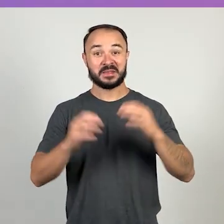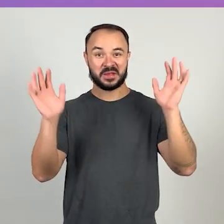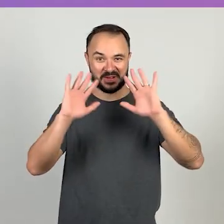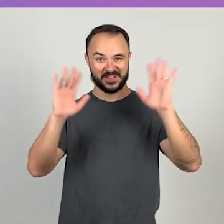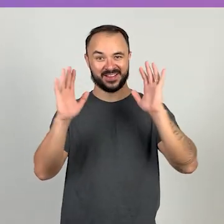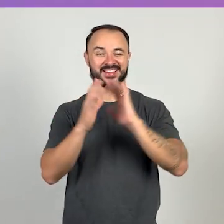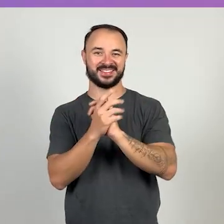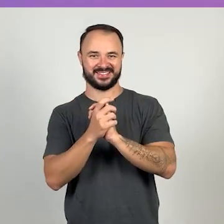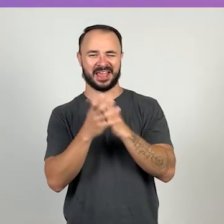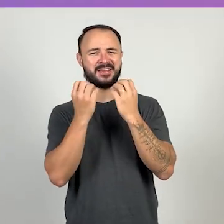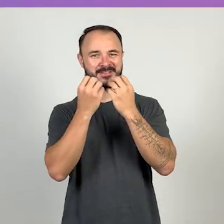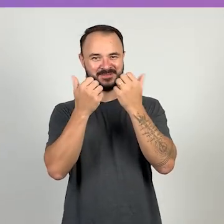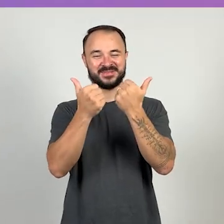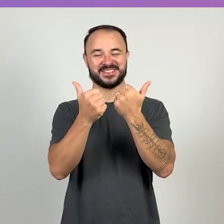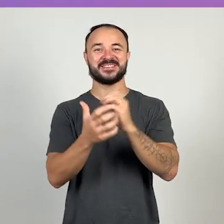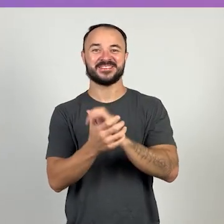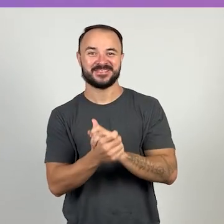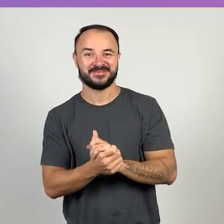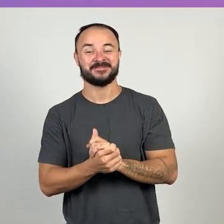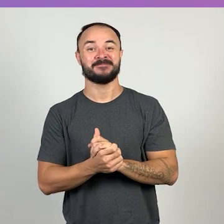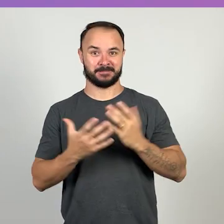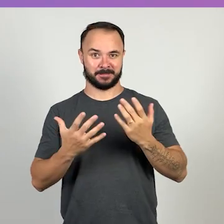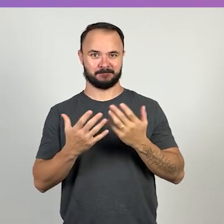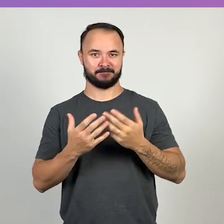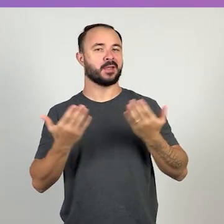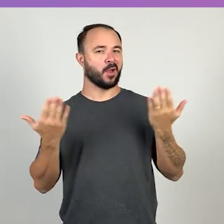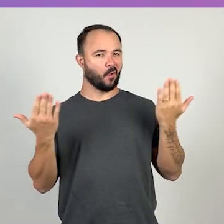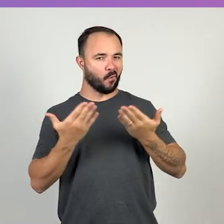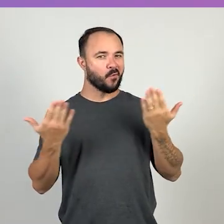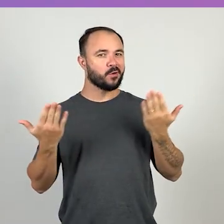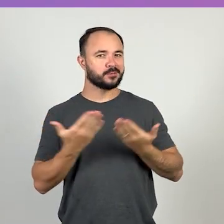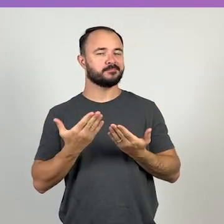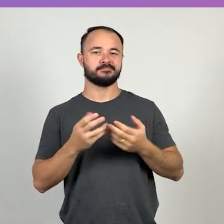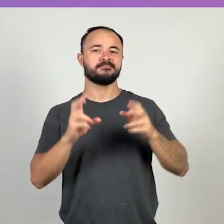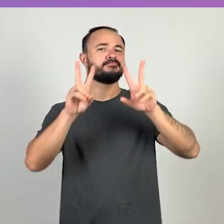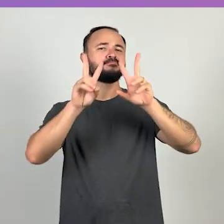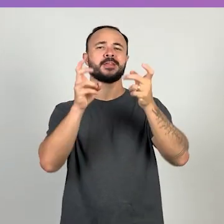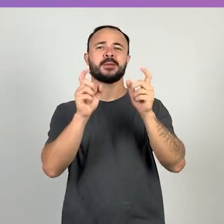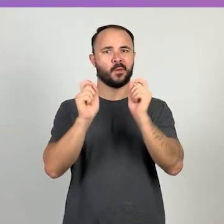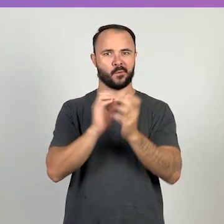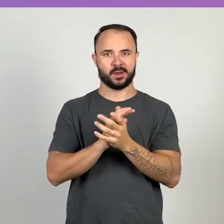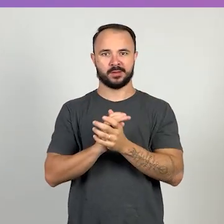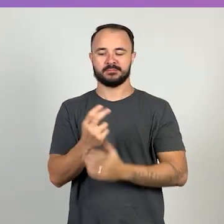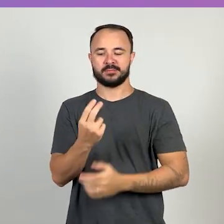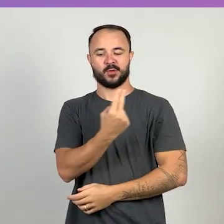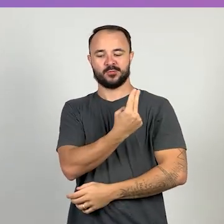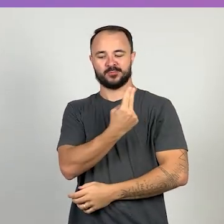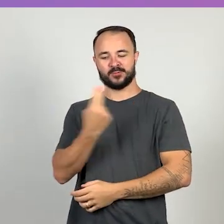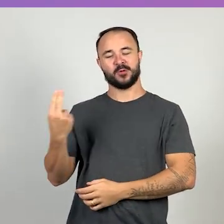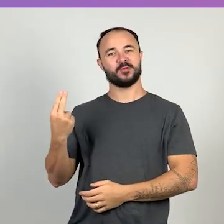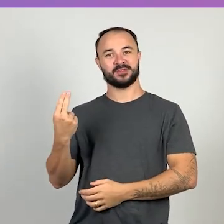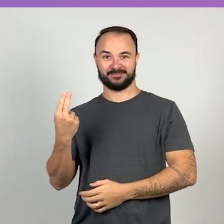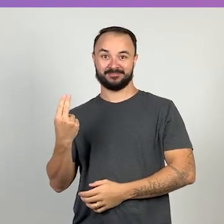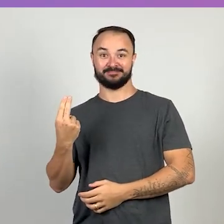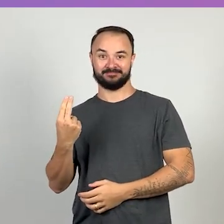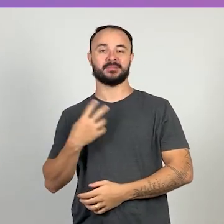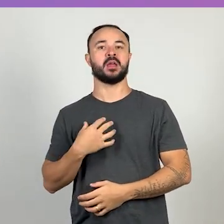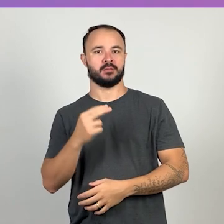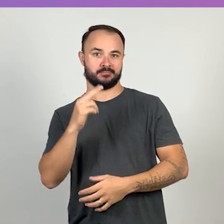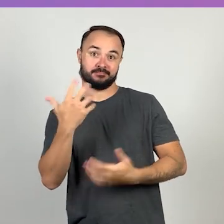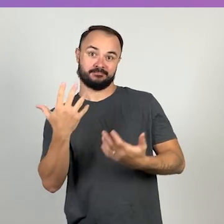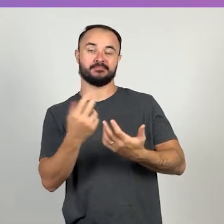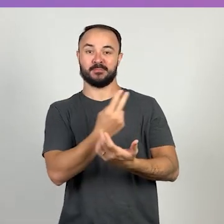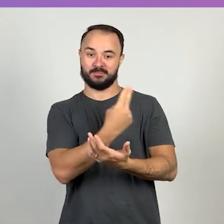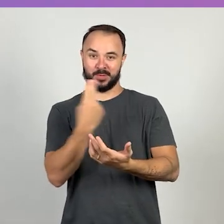Olá, crianças! Tudo bem com vocês? Hoje vamos falar sobre o nosso nome. O meu nome